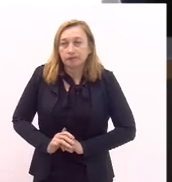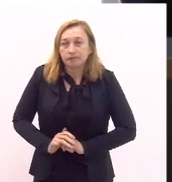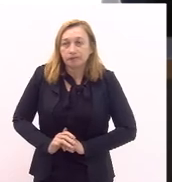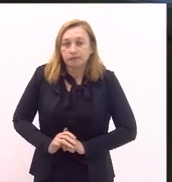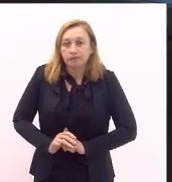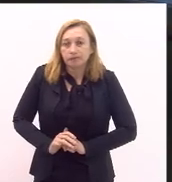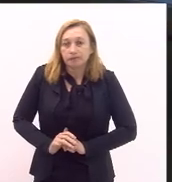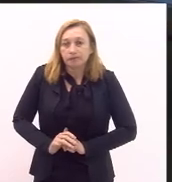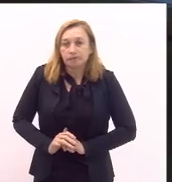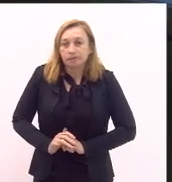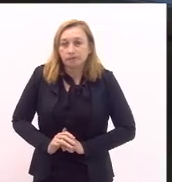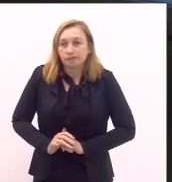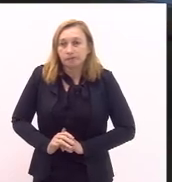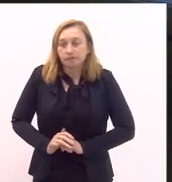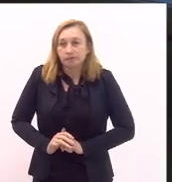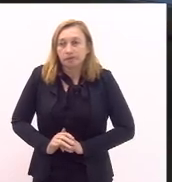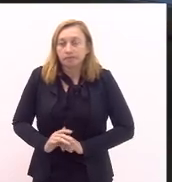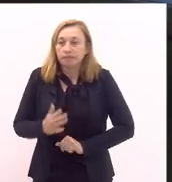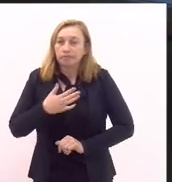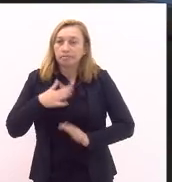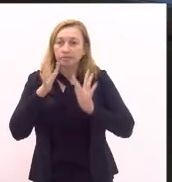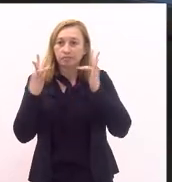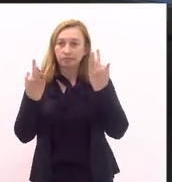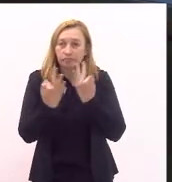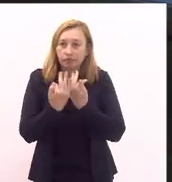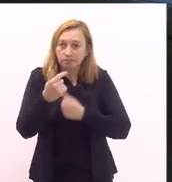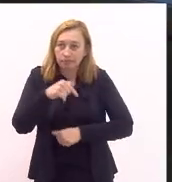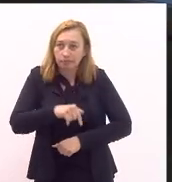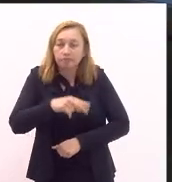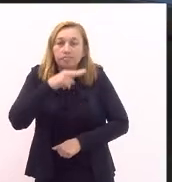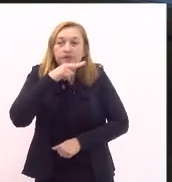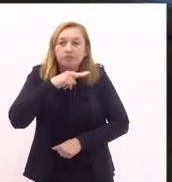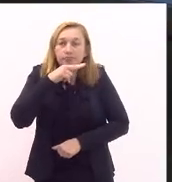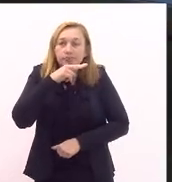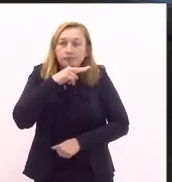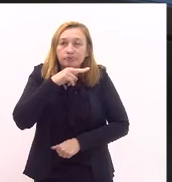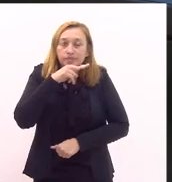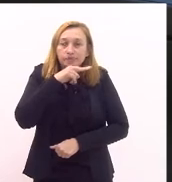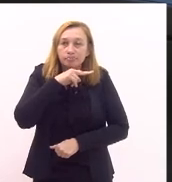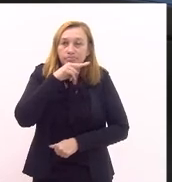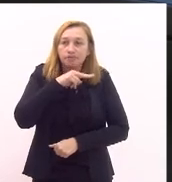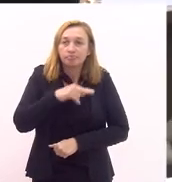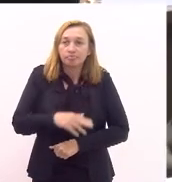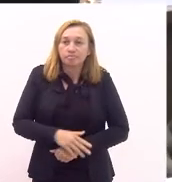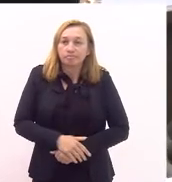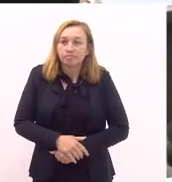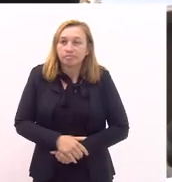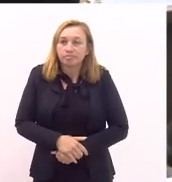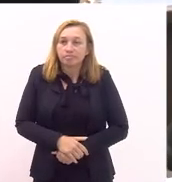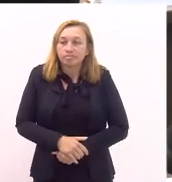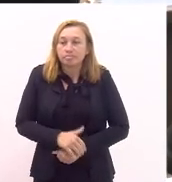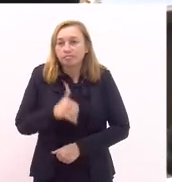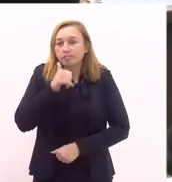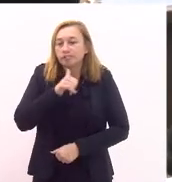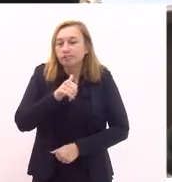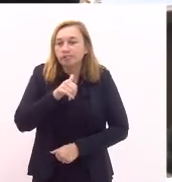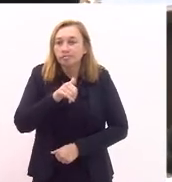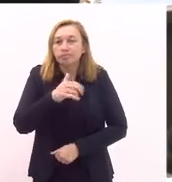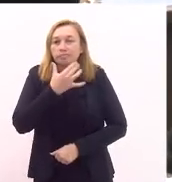é mas eu tava aqui com a minha família gente meu direitinho neta esse